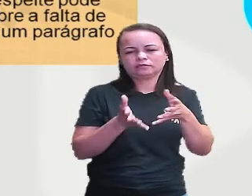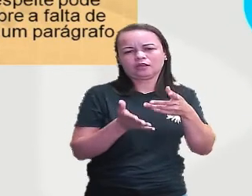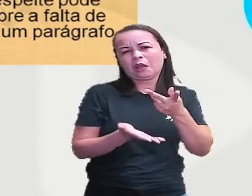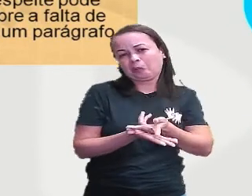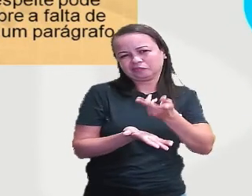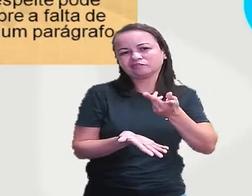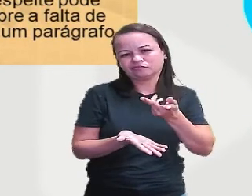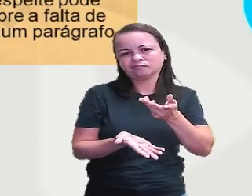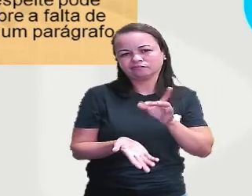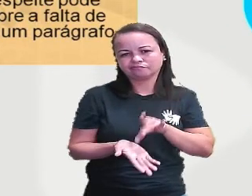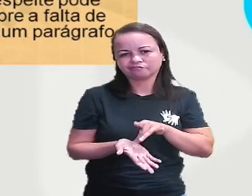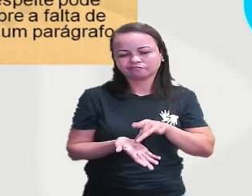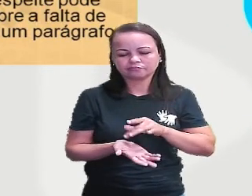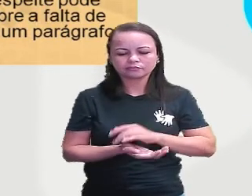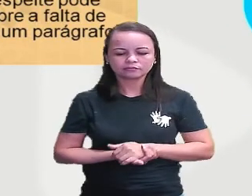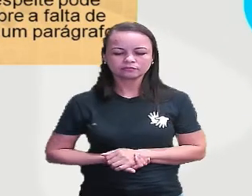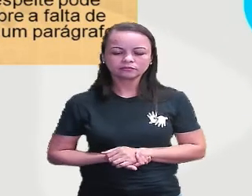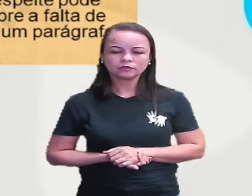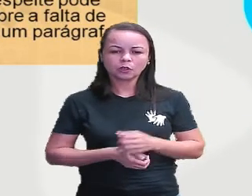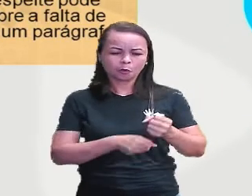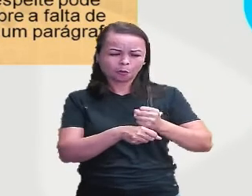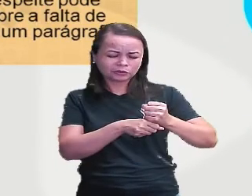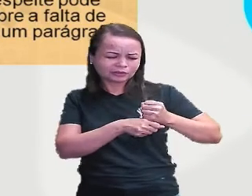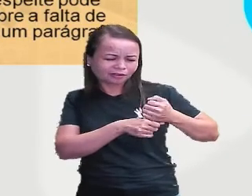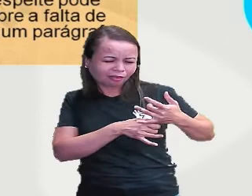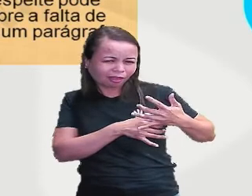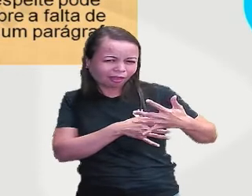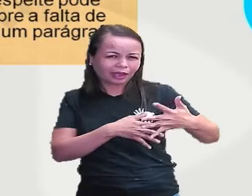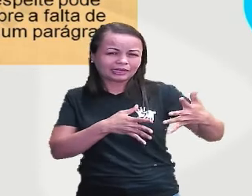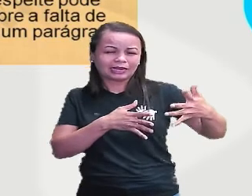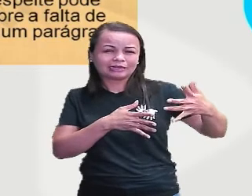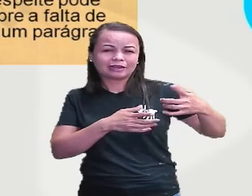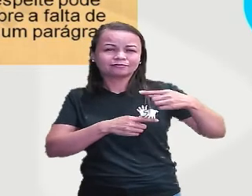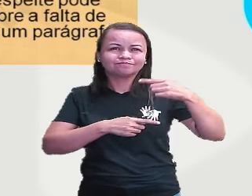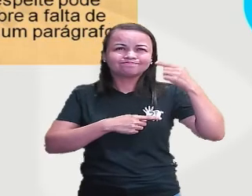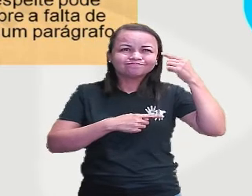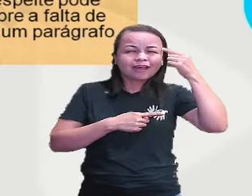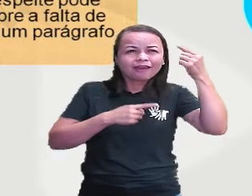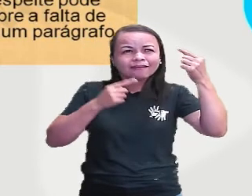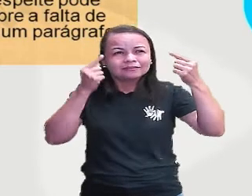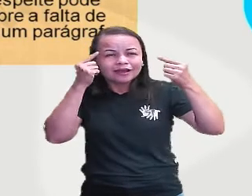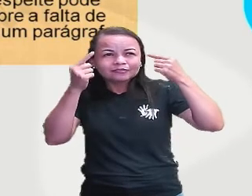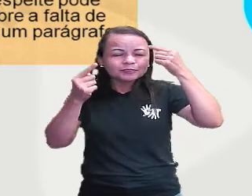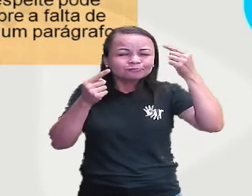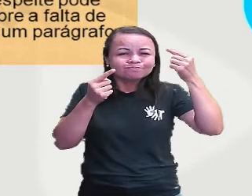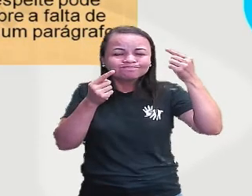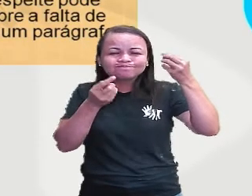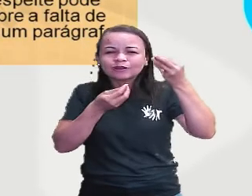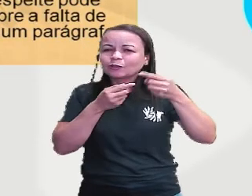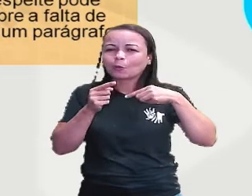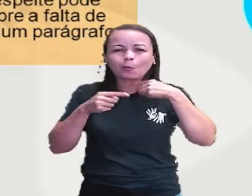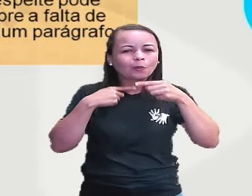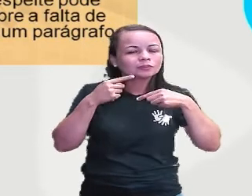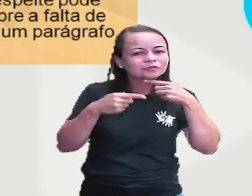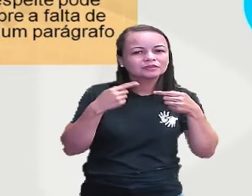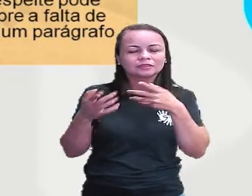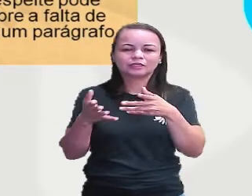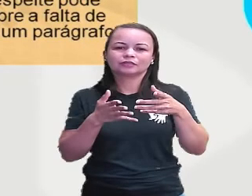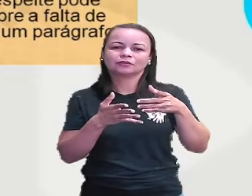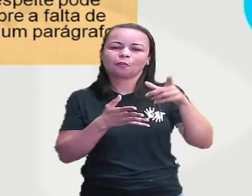Acontece muito. Com os anos, as ideias parecem que vão ficando cada vez mais longe, enquanto o seu poder de convocá-las